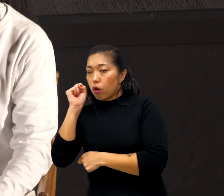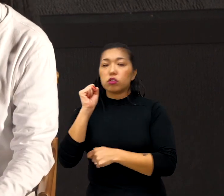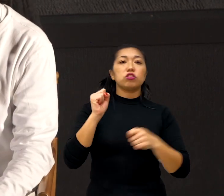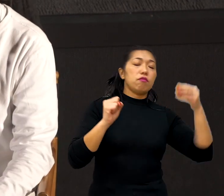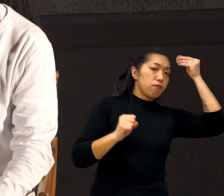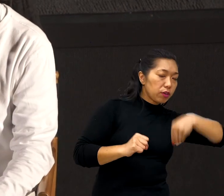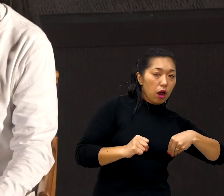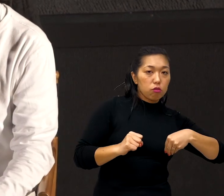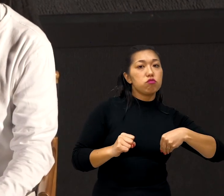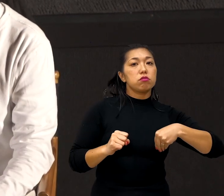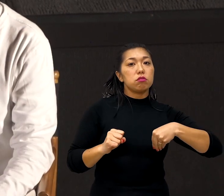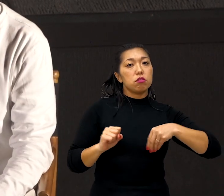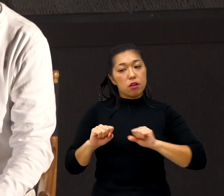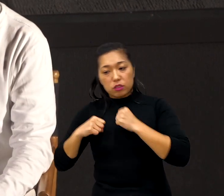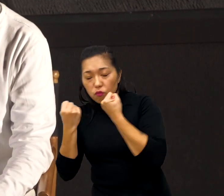matando.